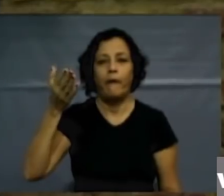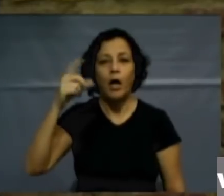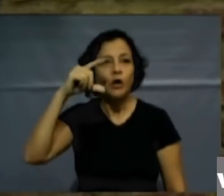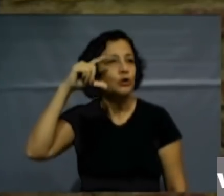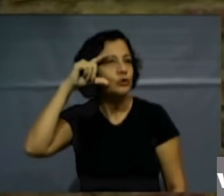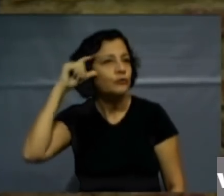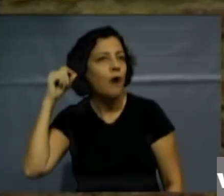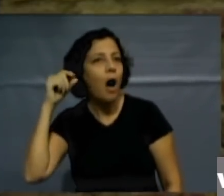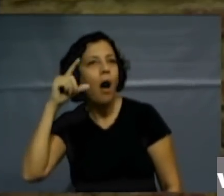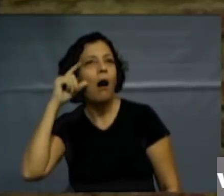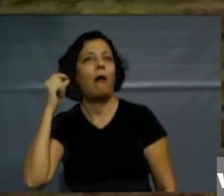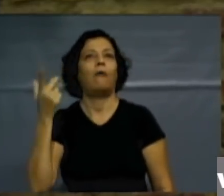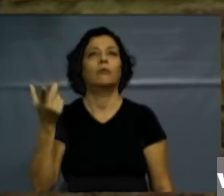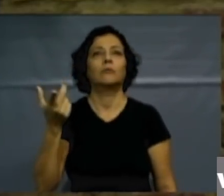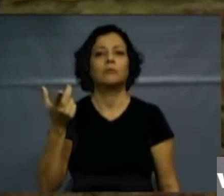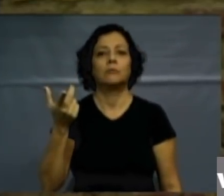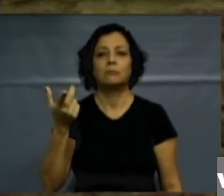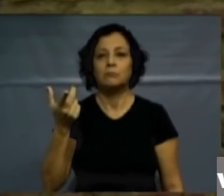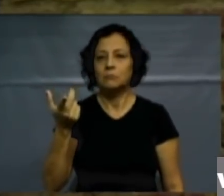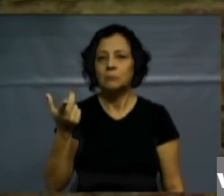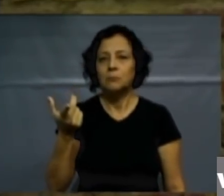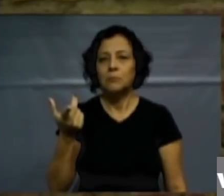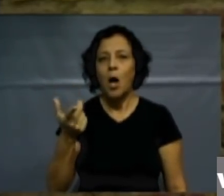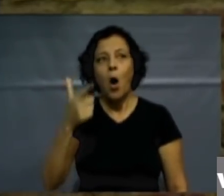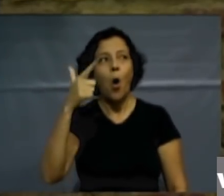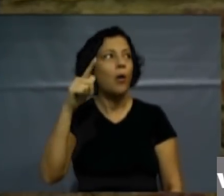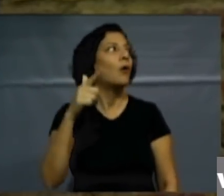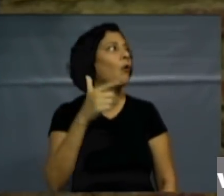Teixeira, Irmã Dulce, Madre